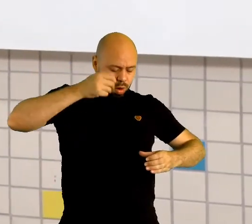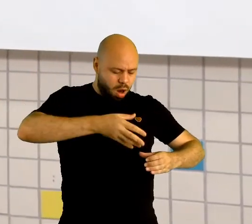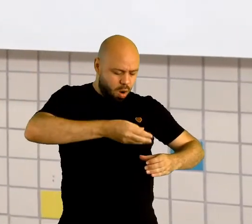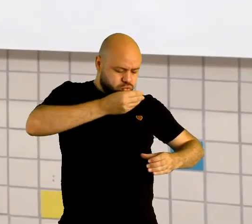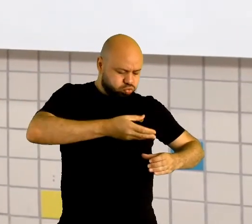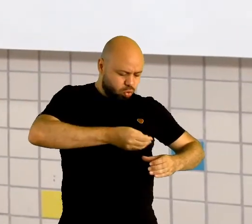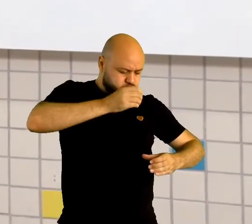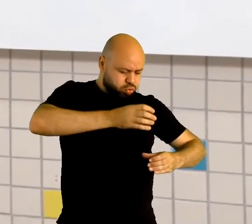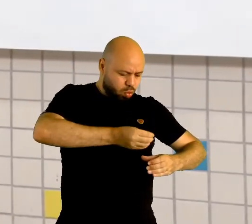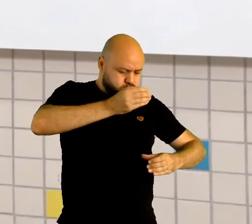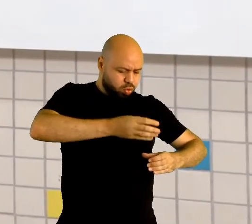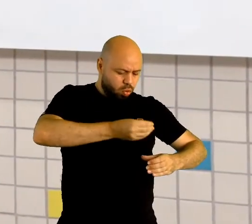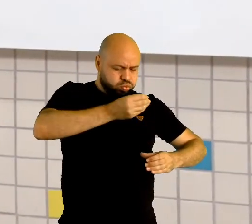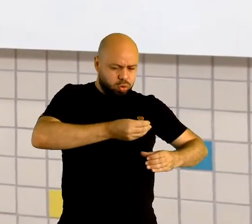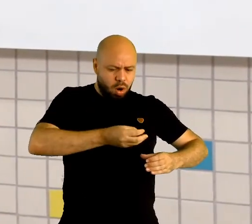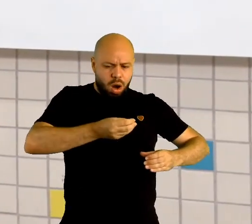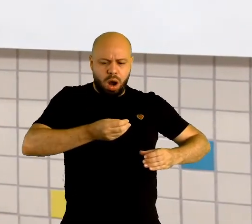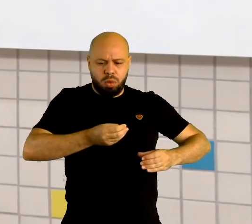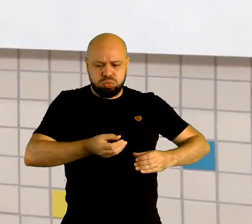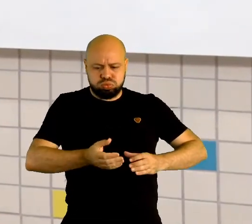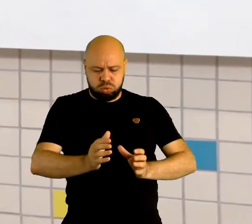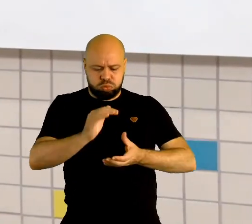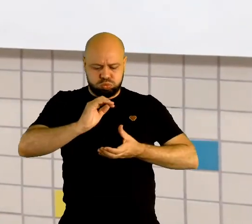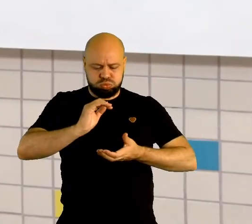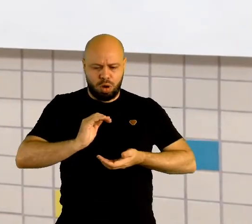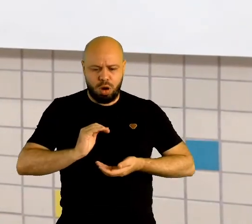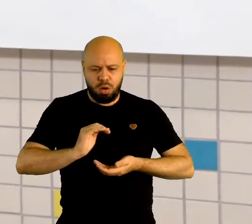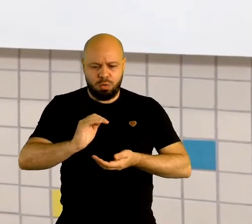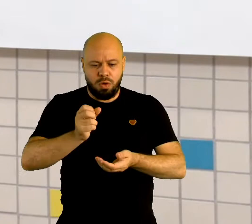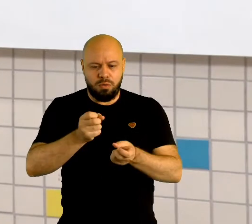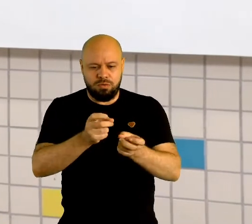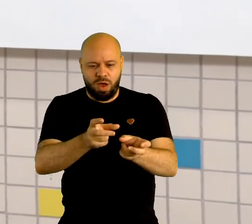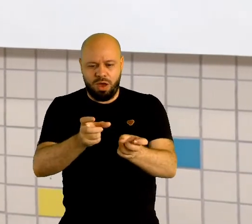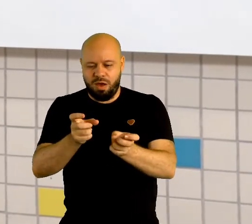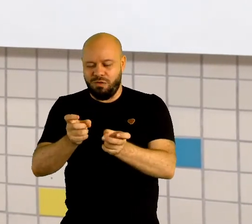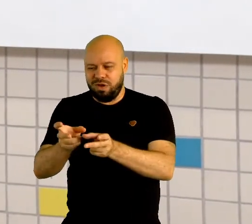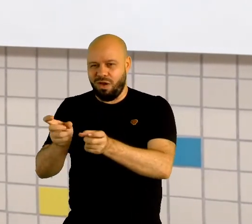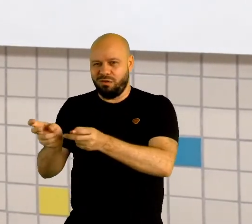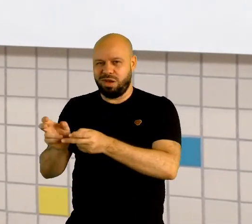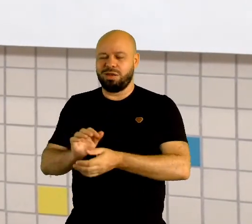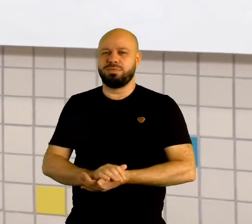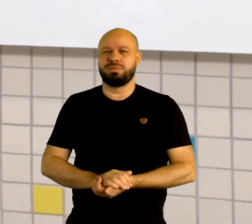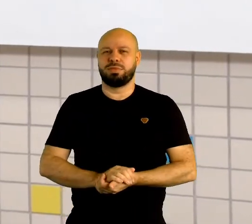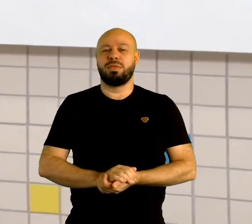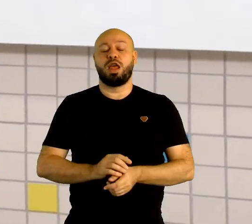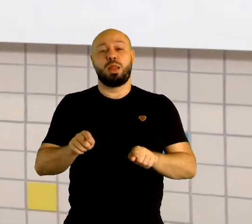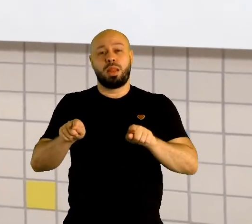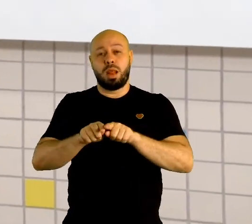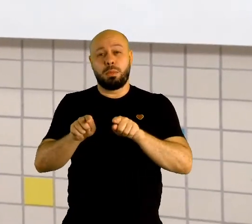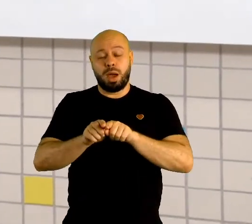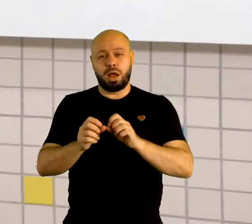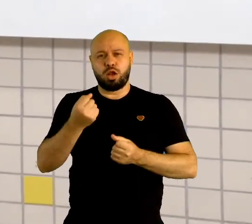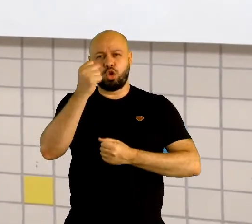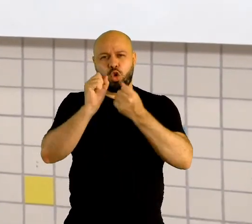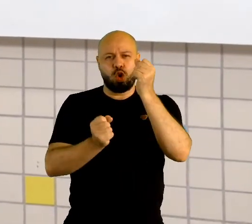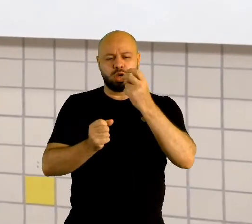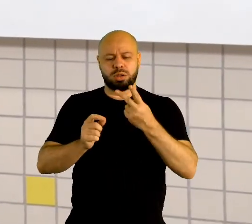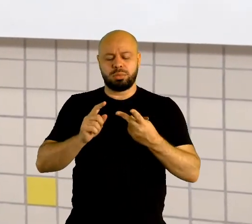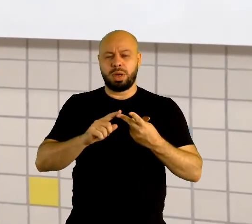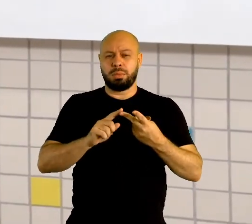outras indústrias, ok? E a indústria de bens de capital. Essa indústria ela é